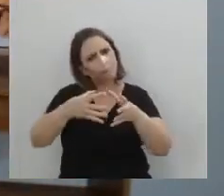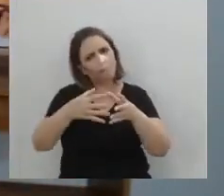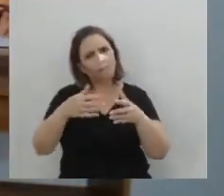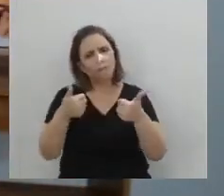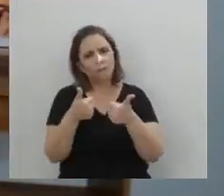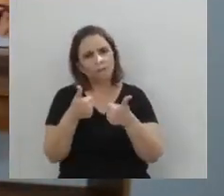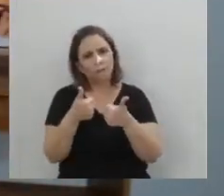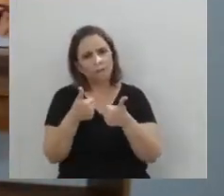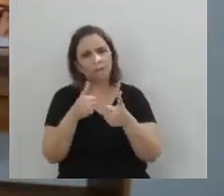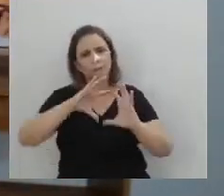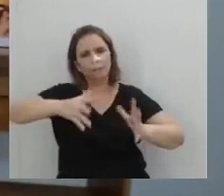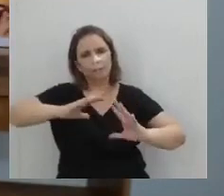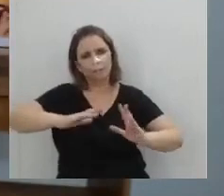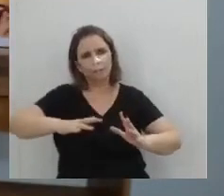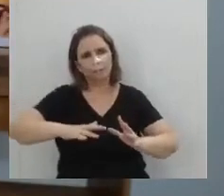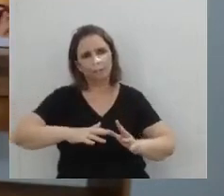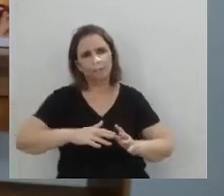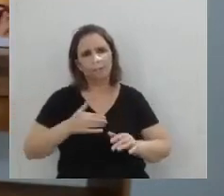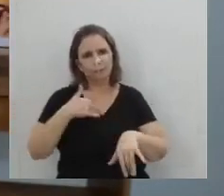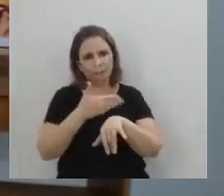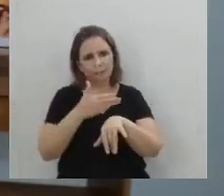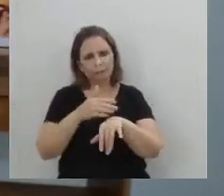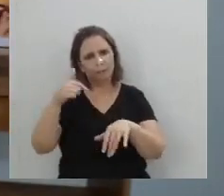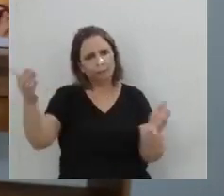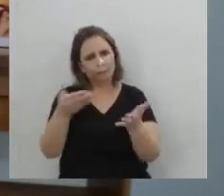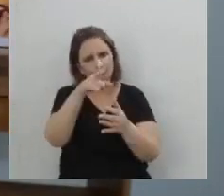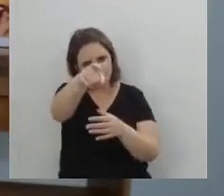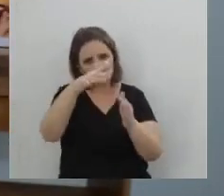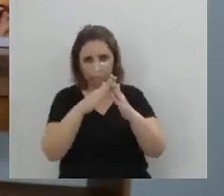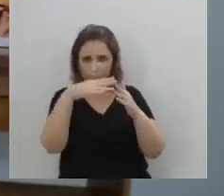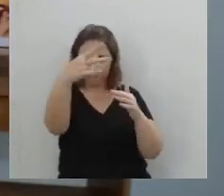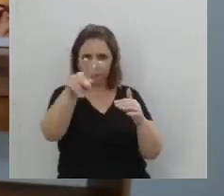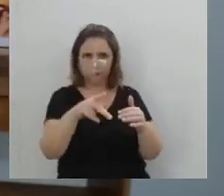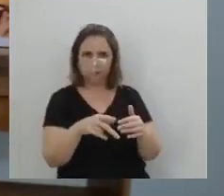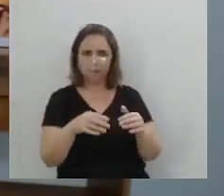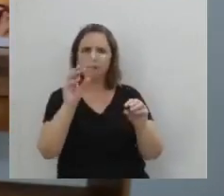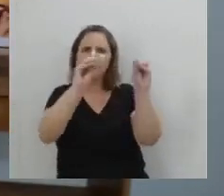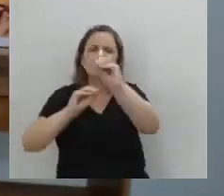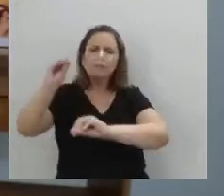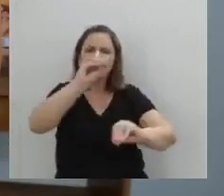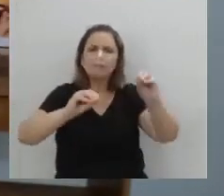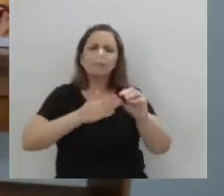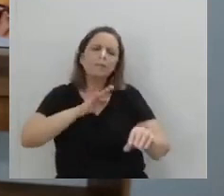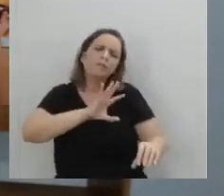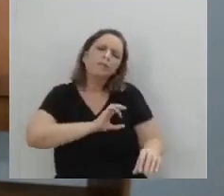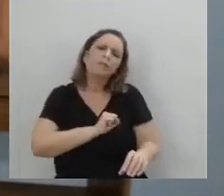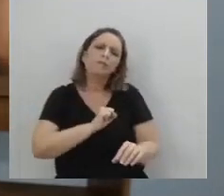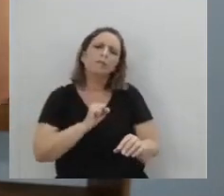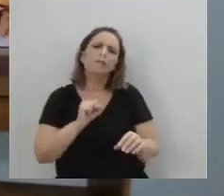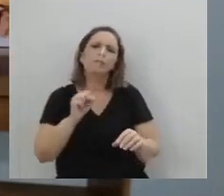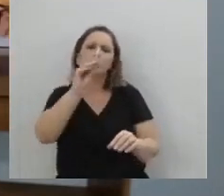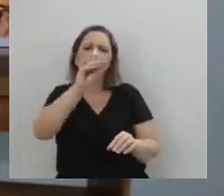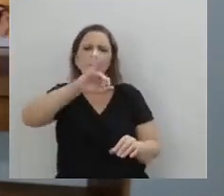coletivos. Trouxe aqui a minha bola, eu vou fazer a minha prática aqui da minha brincadeira e você faz aí em casa. Um beijo, meus amores, beijo para Jennifer,